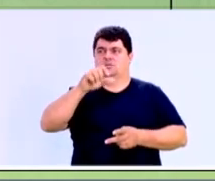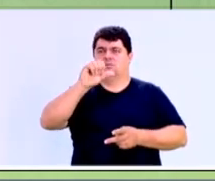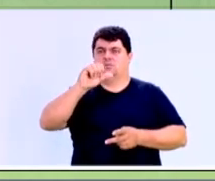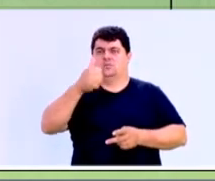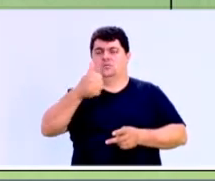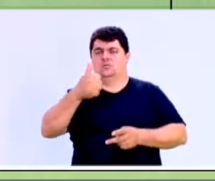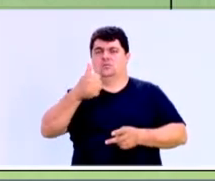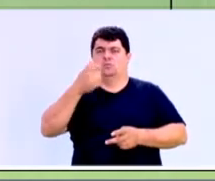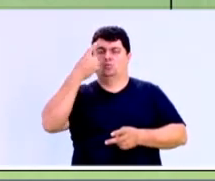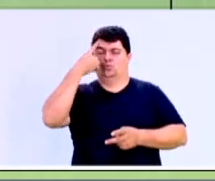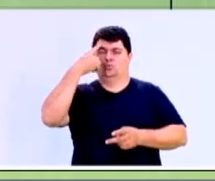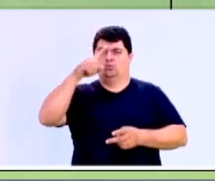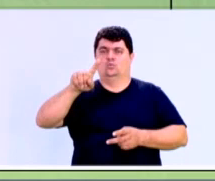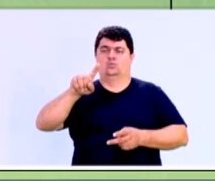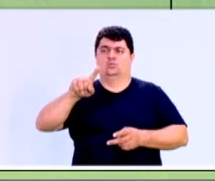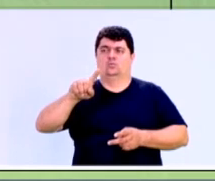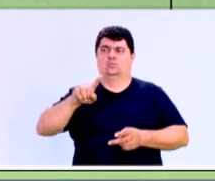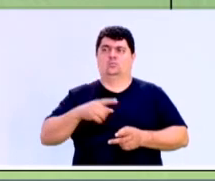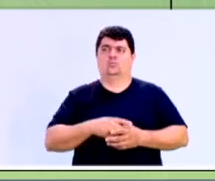47,91.